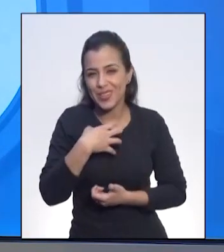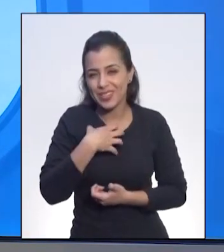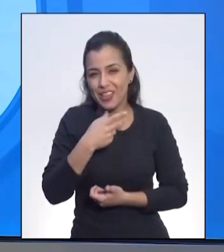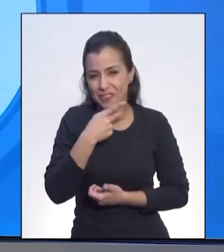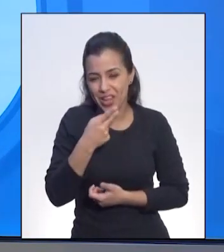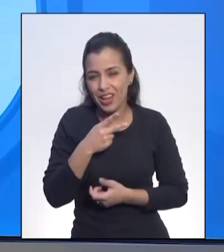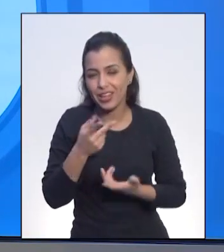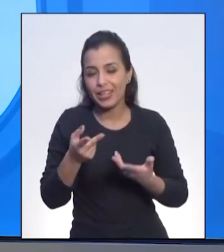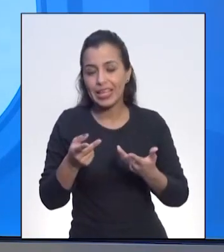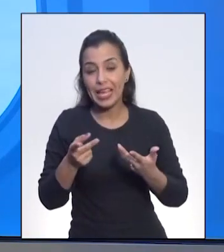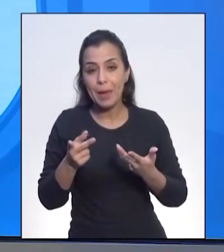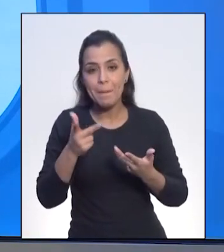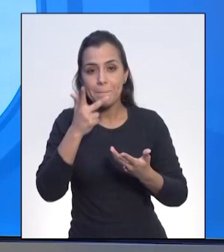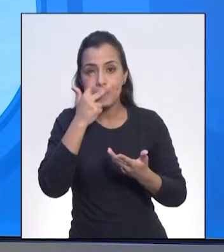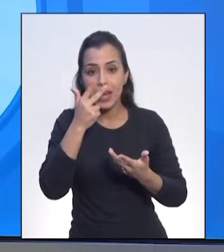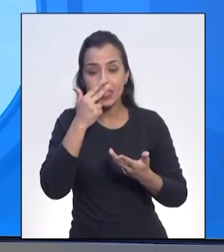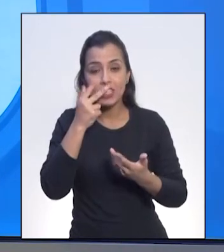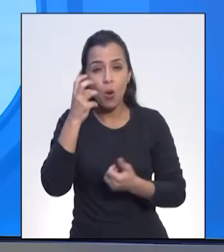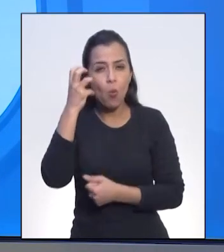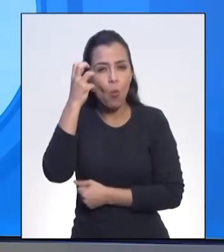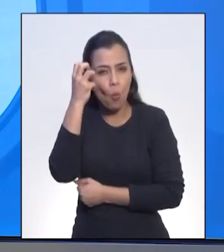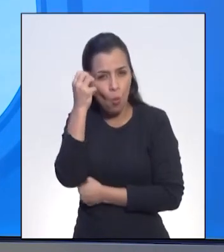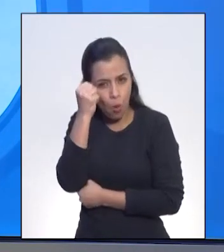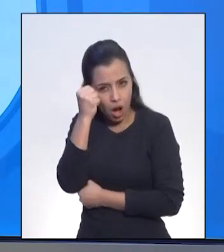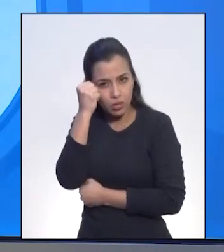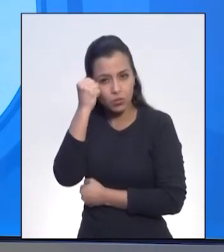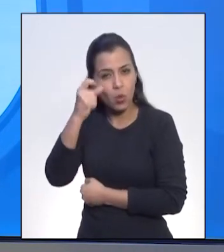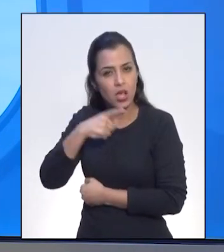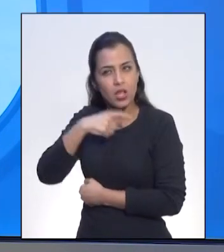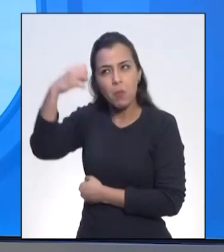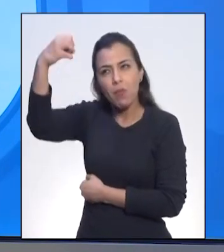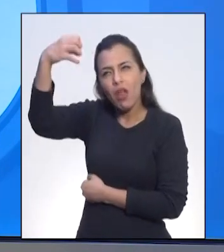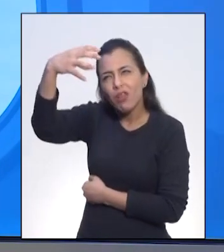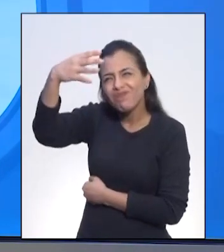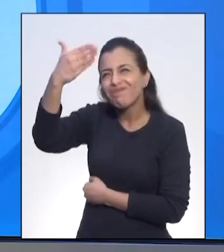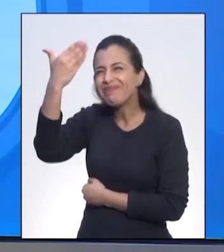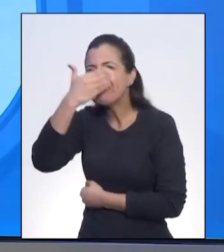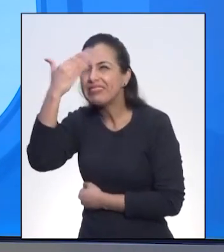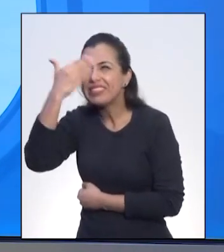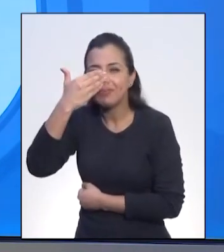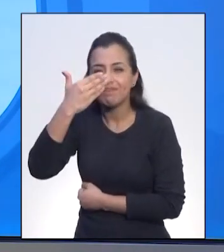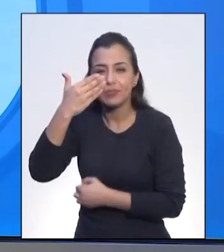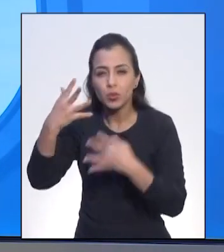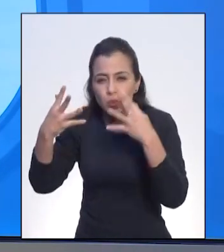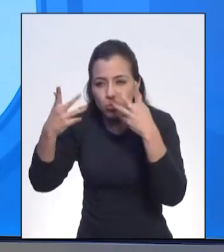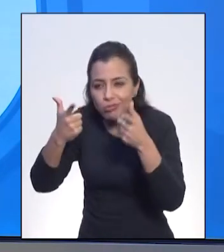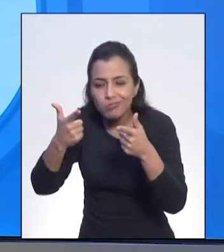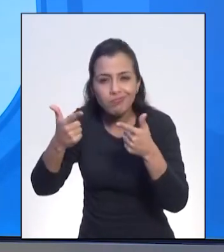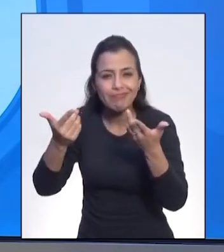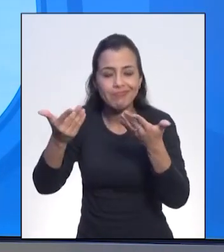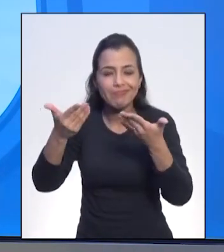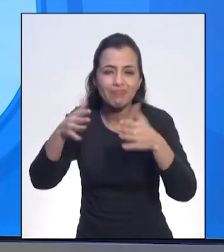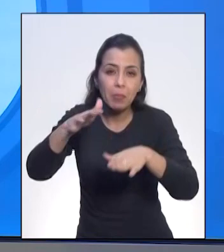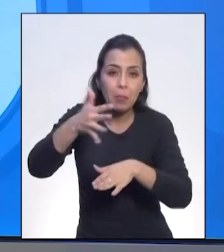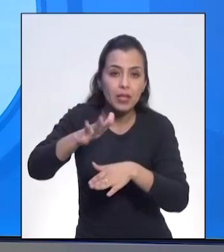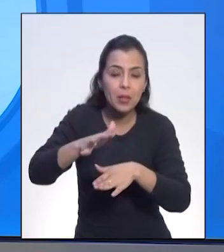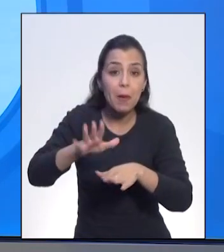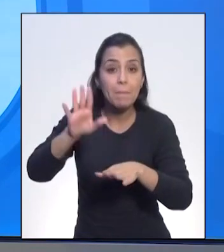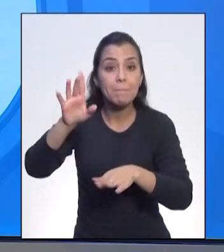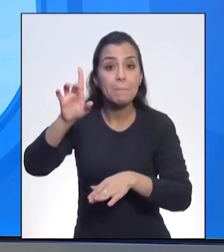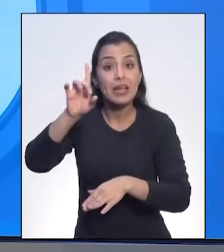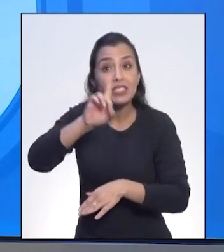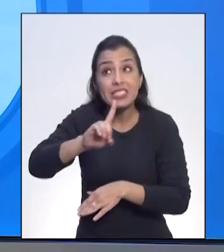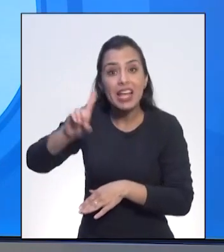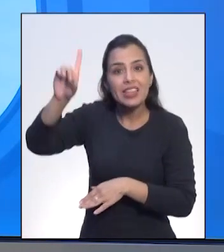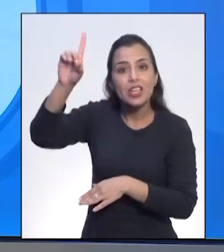Santo Agostinho é um quarto que você tem uma meia luz que você não consegue enxergar tudo que tem dentro daquele quarto. E Deus é o único que tem